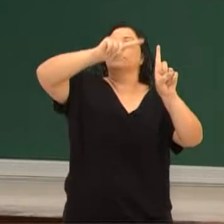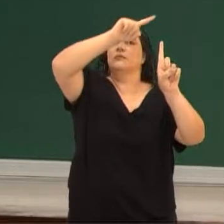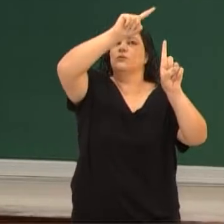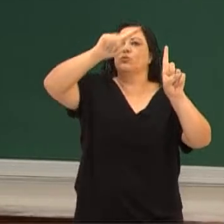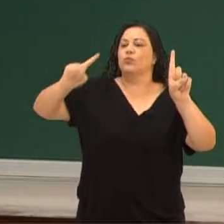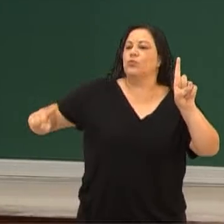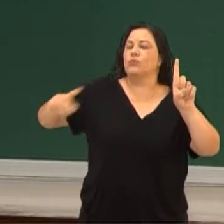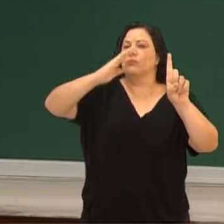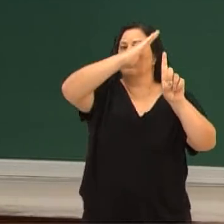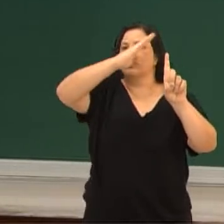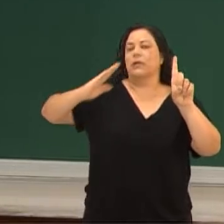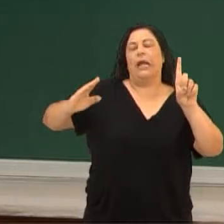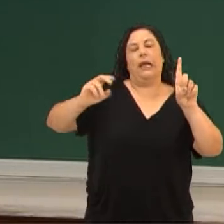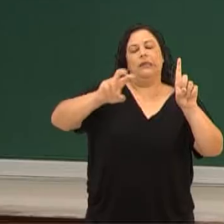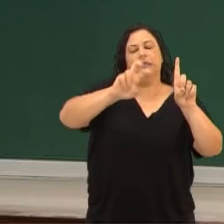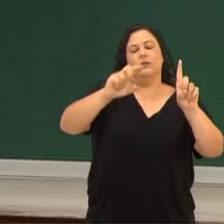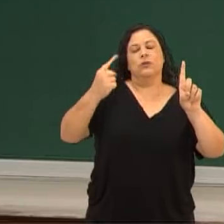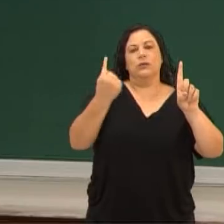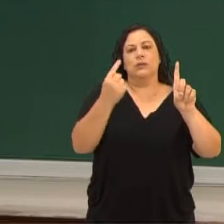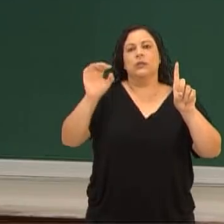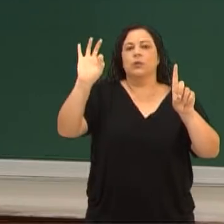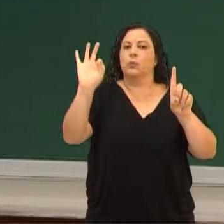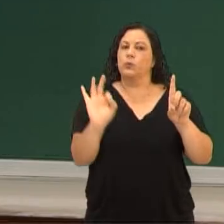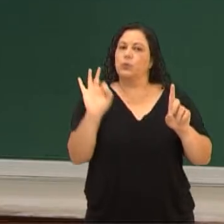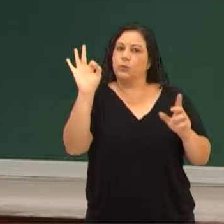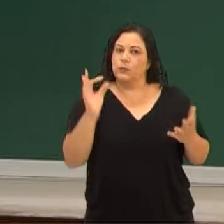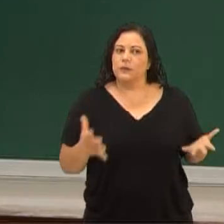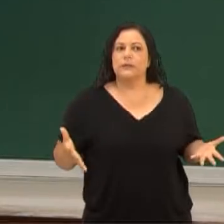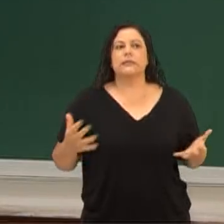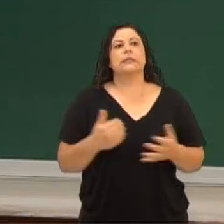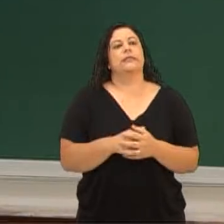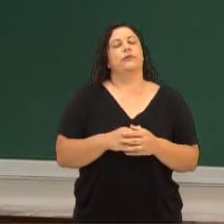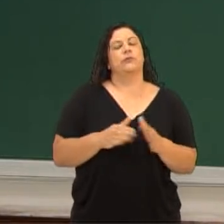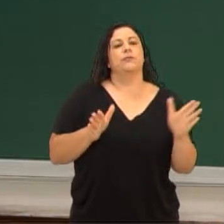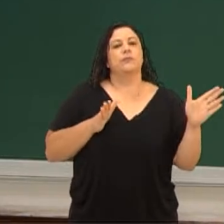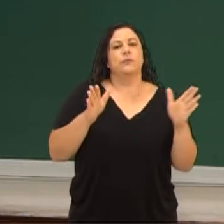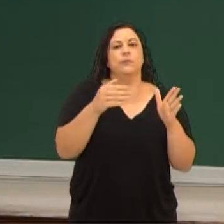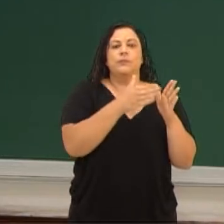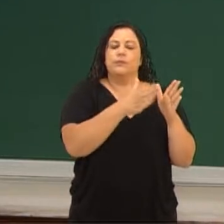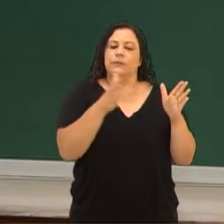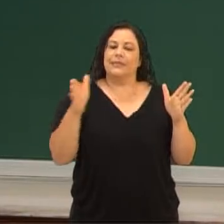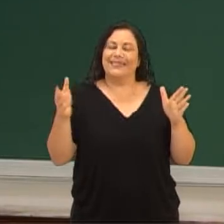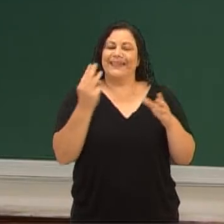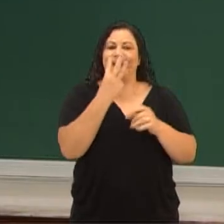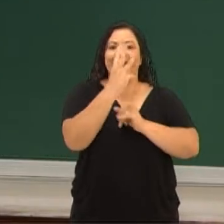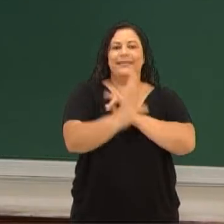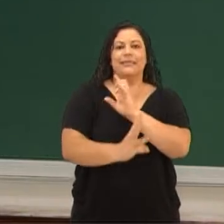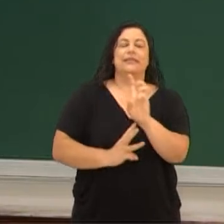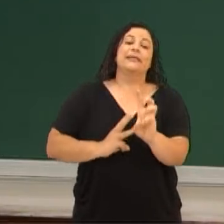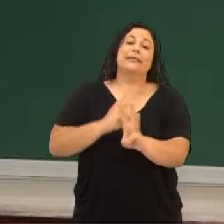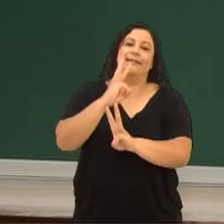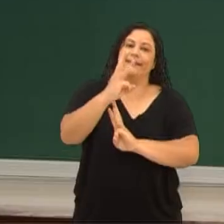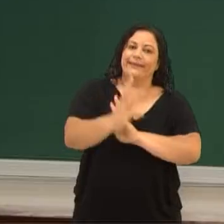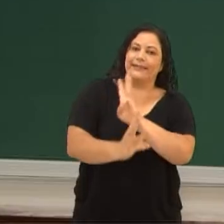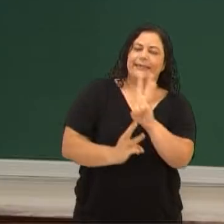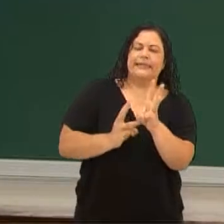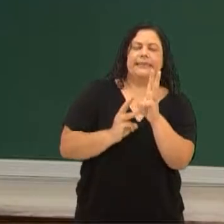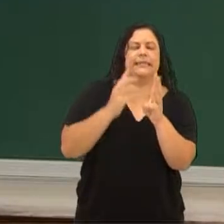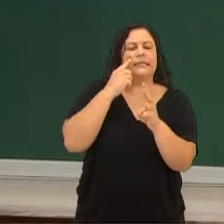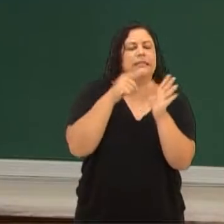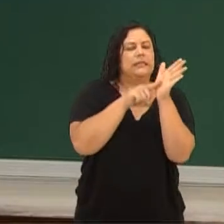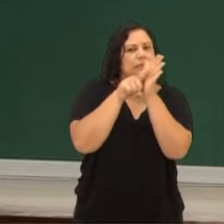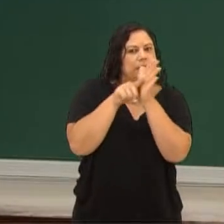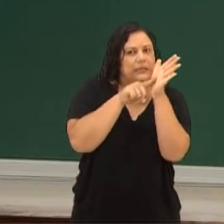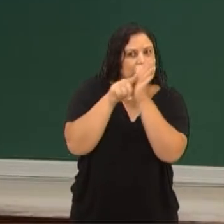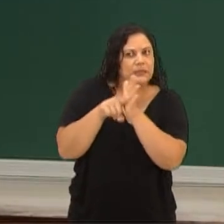quarta contração trimestral, quarta vez, a cada trimestre, né, é medida a recessão. Se